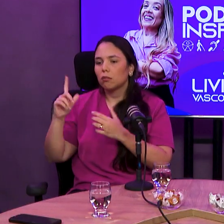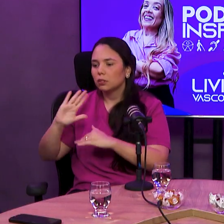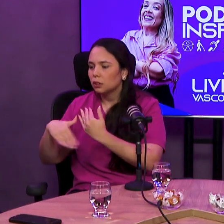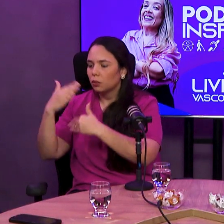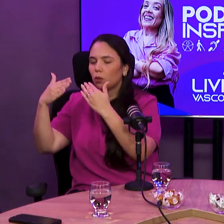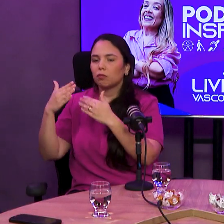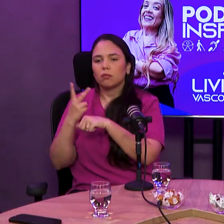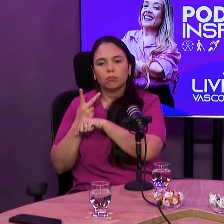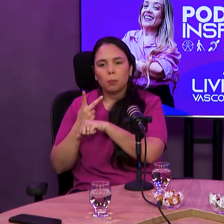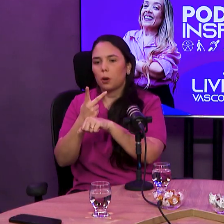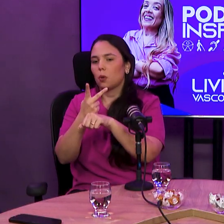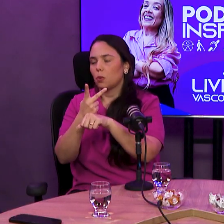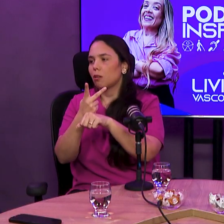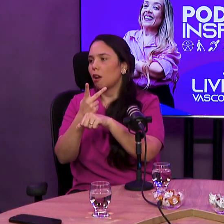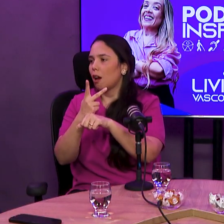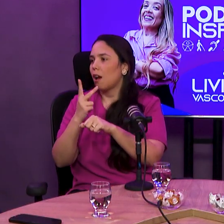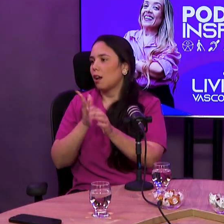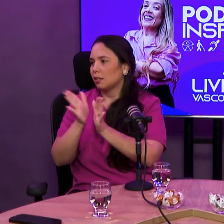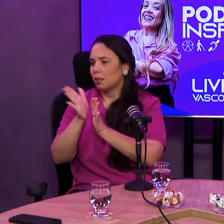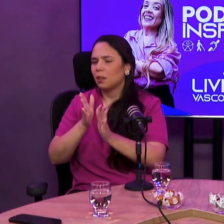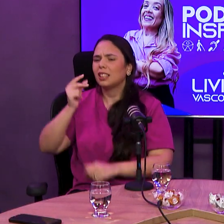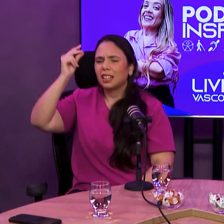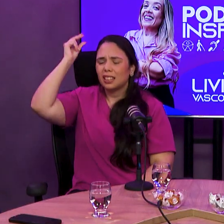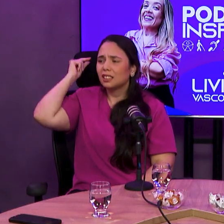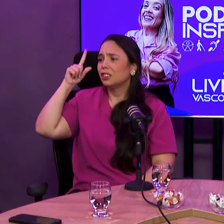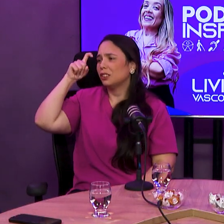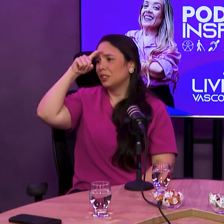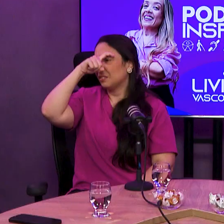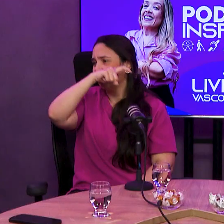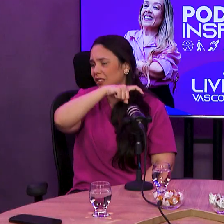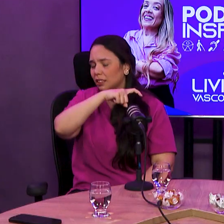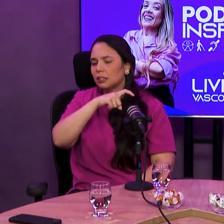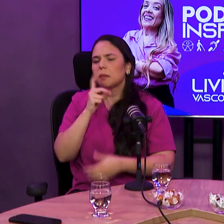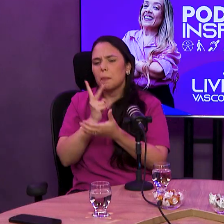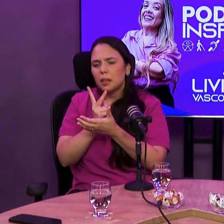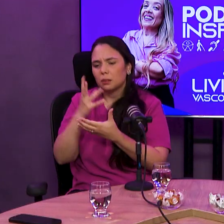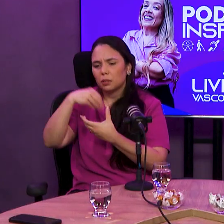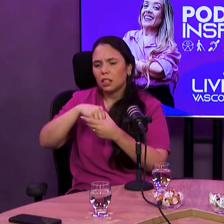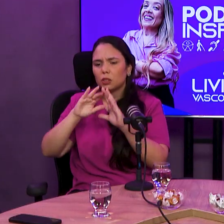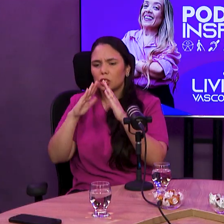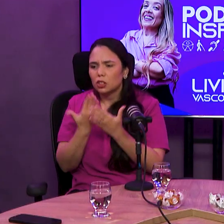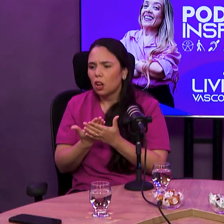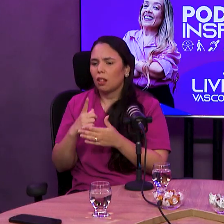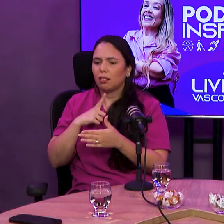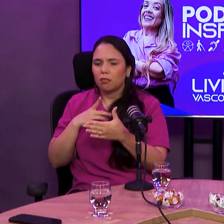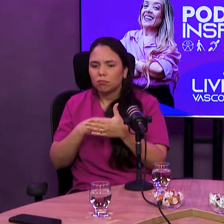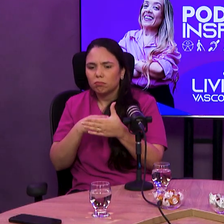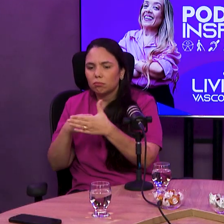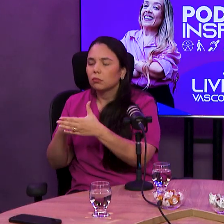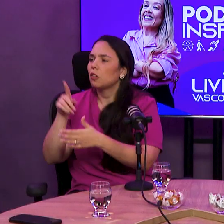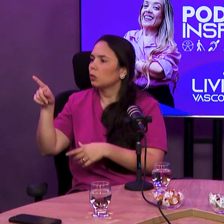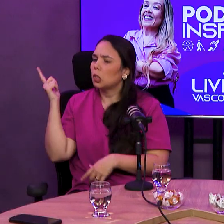Enfim, foi atrás de acessibilidade, de inclusão. Naquela época era muito difícil. E mesmo na escola, com todas as dificuldades, eu vi que